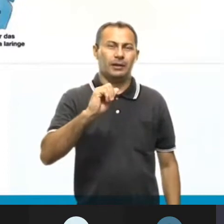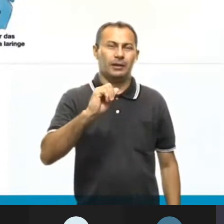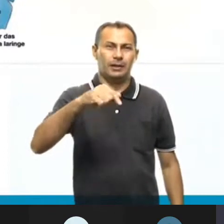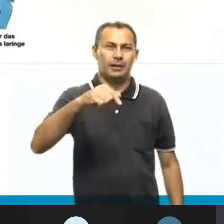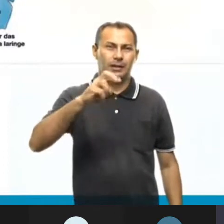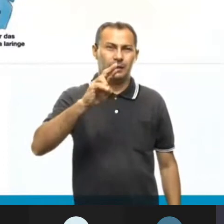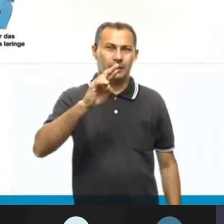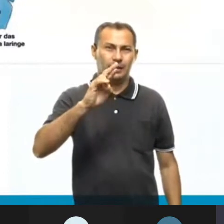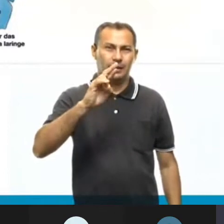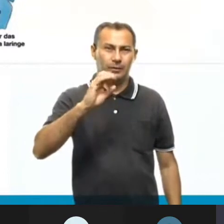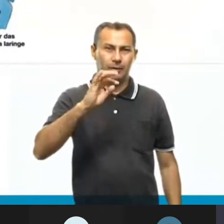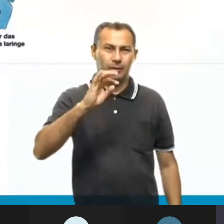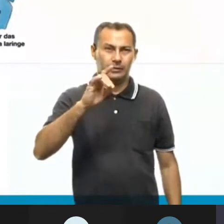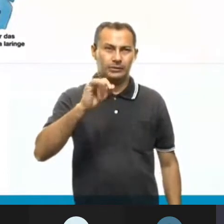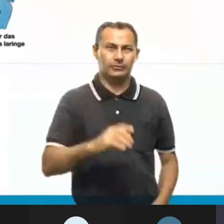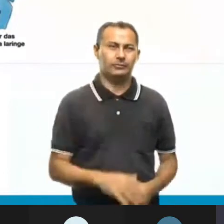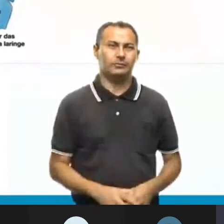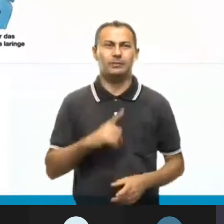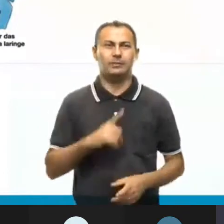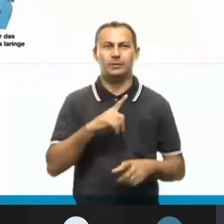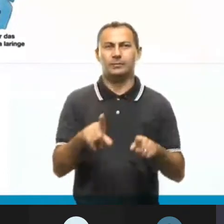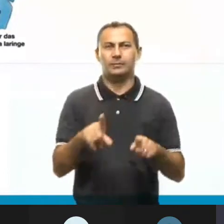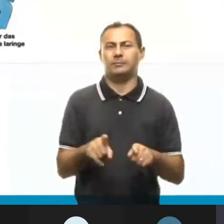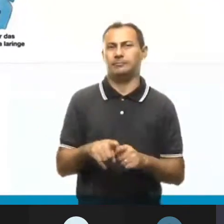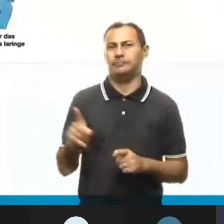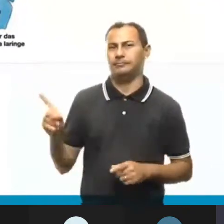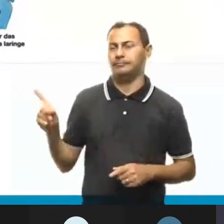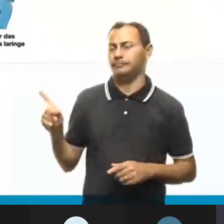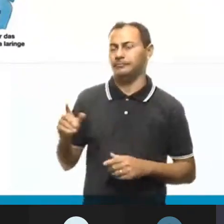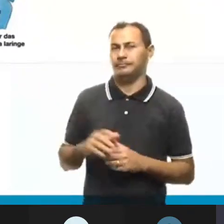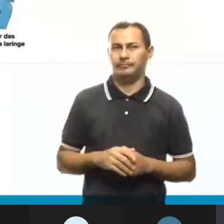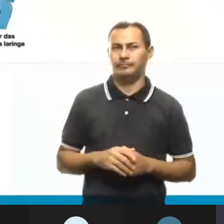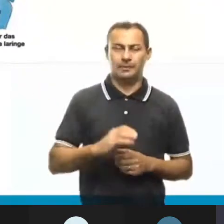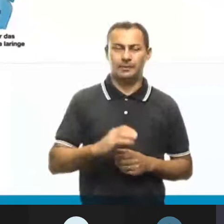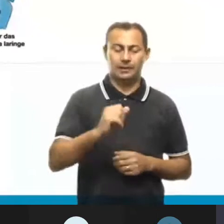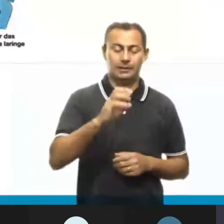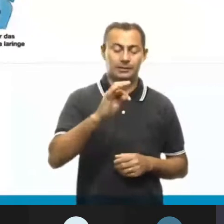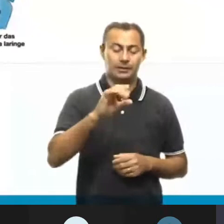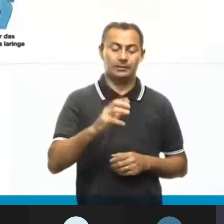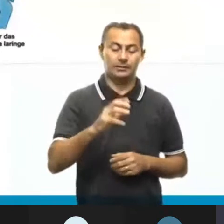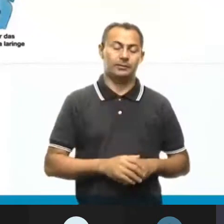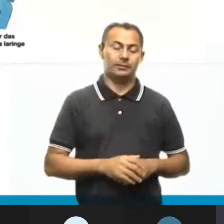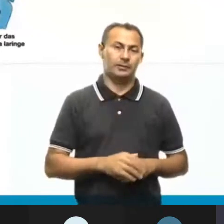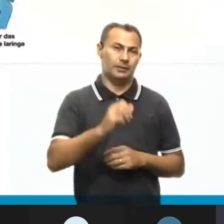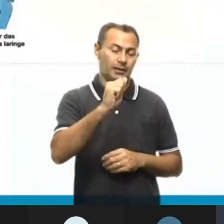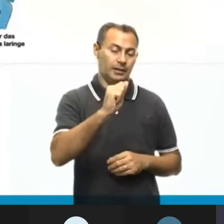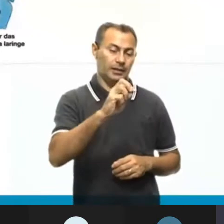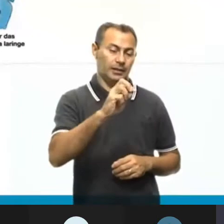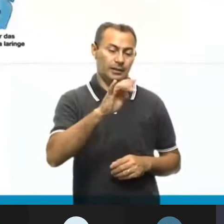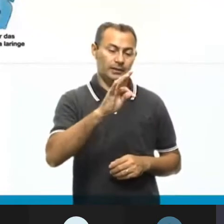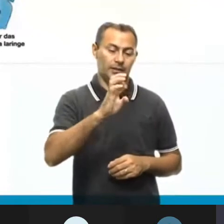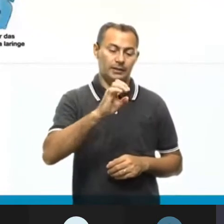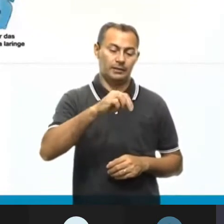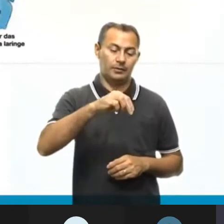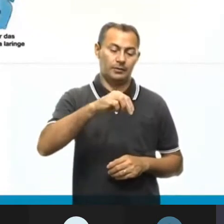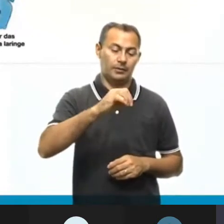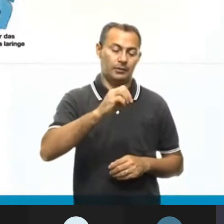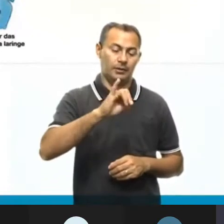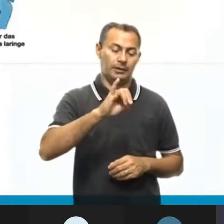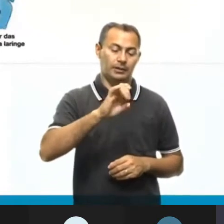vista a gente não consegue observar, aqui nós vamos ter a cartilagem aritenoidea,